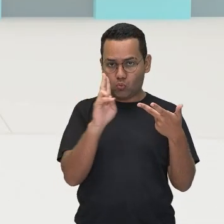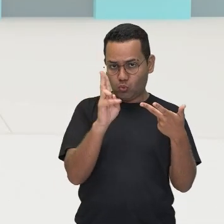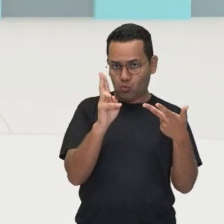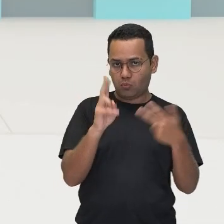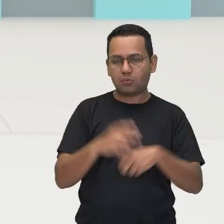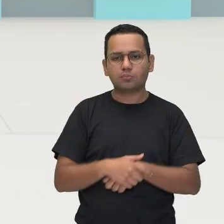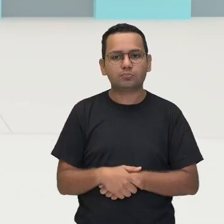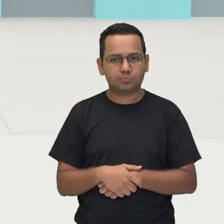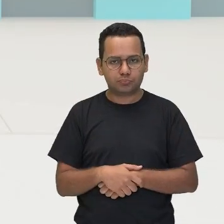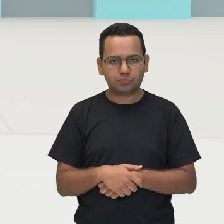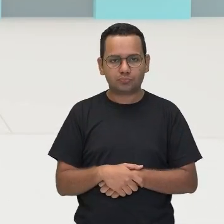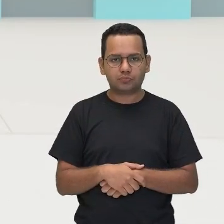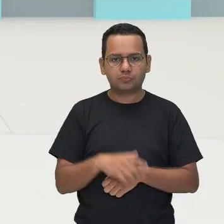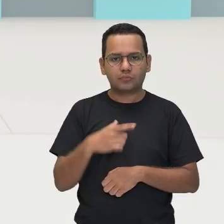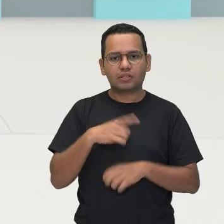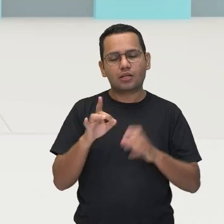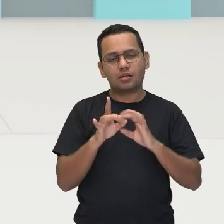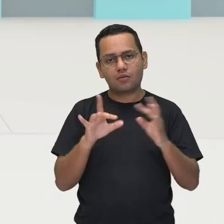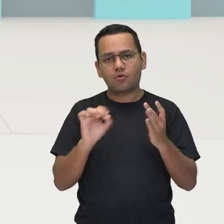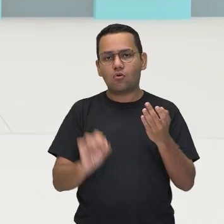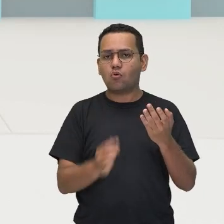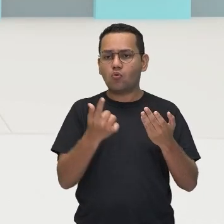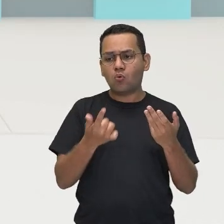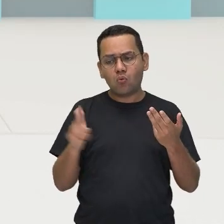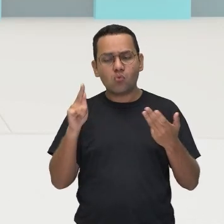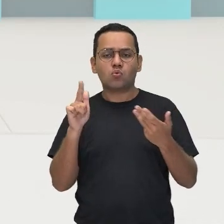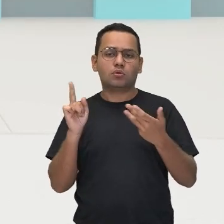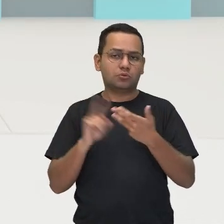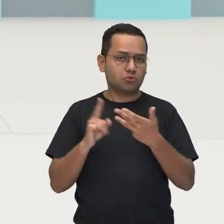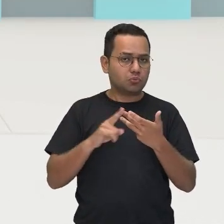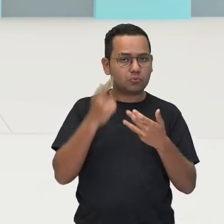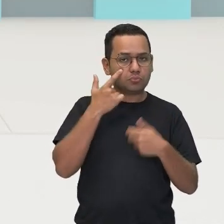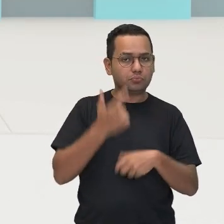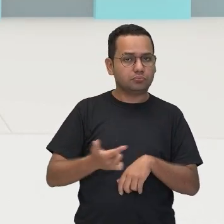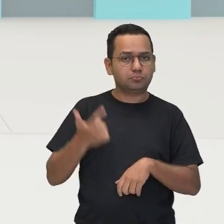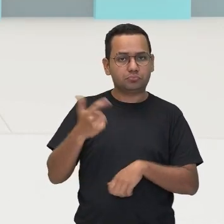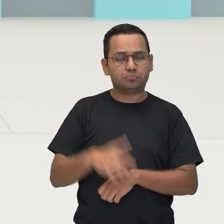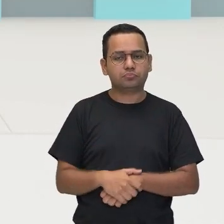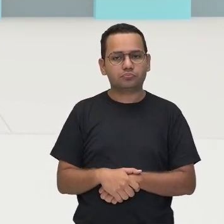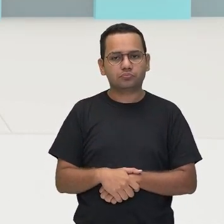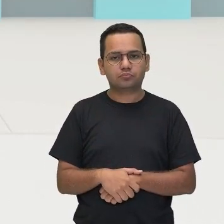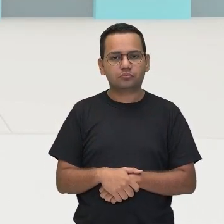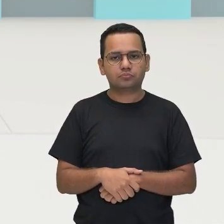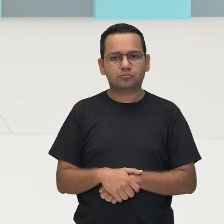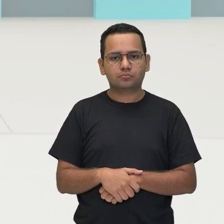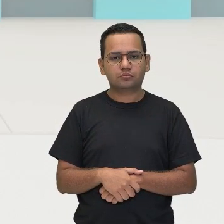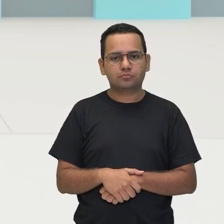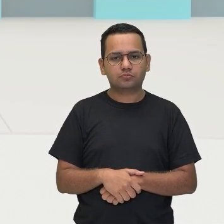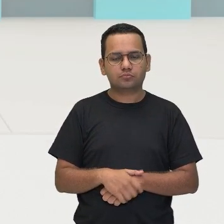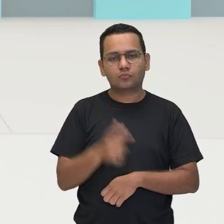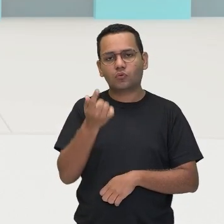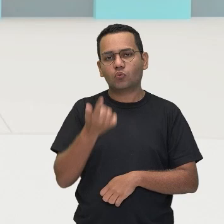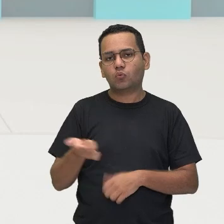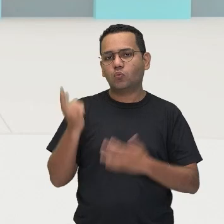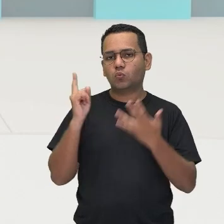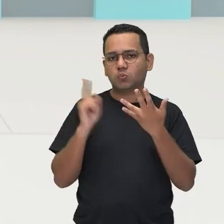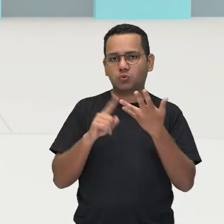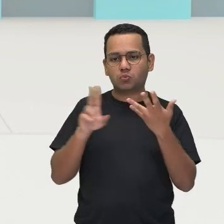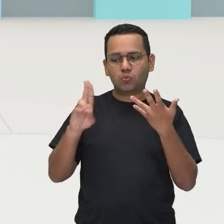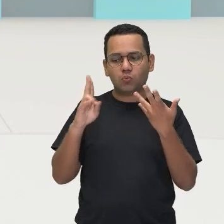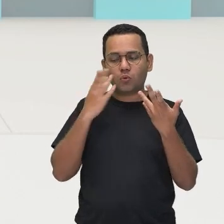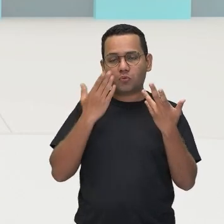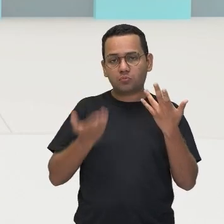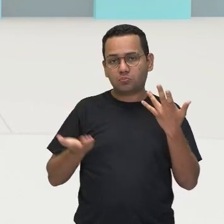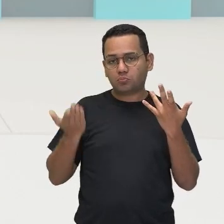né que acontece de maneira livre e A Escalada artificial E também temos aqui o montanismo